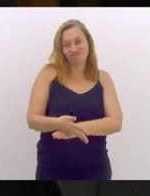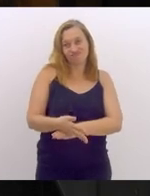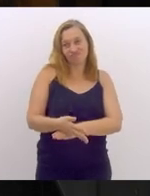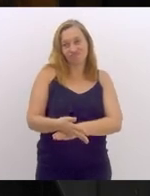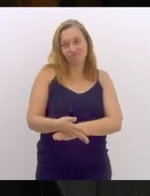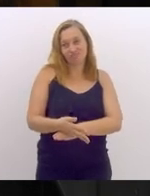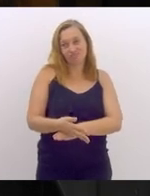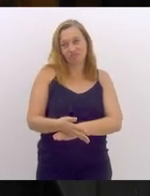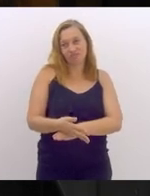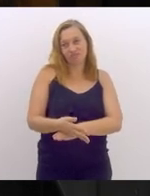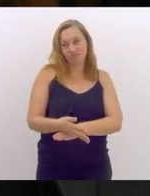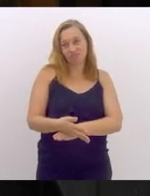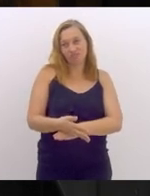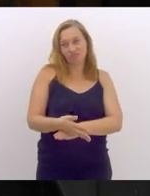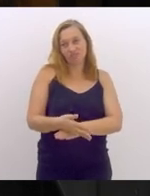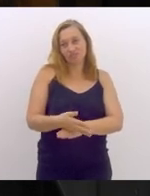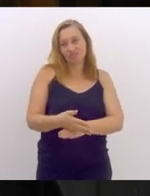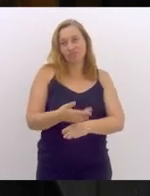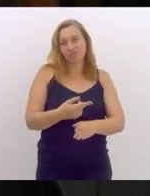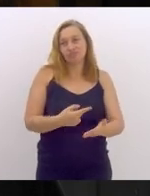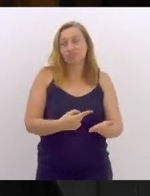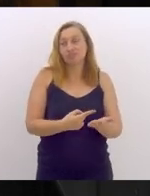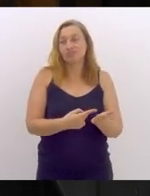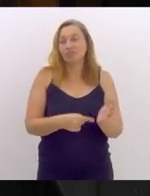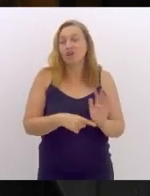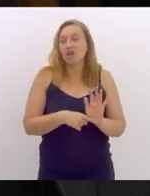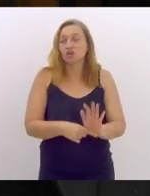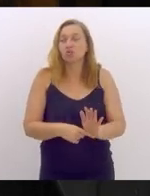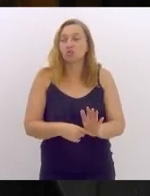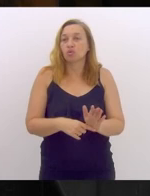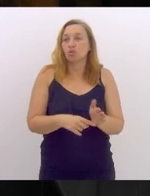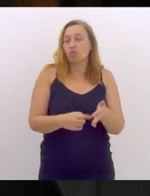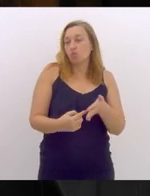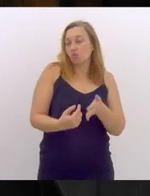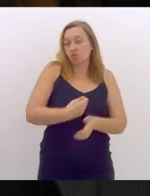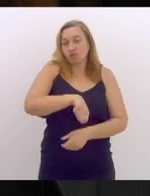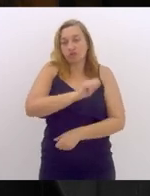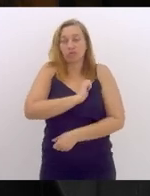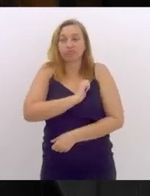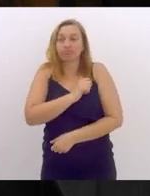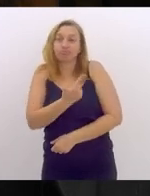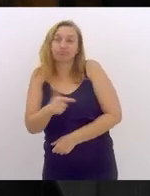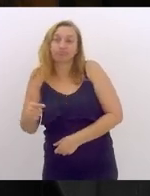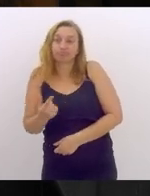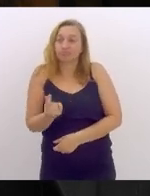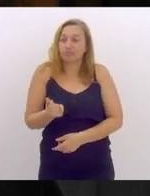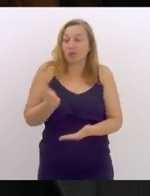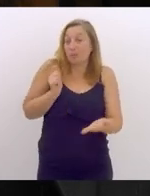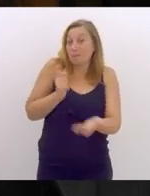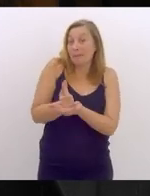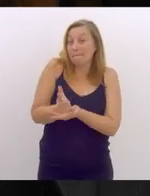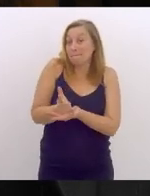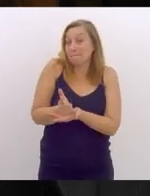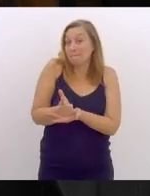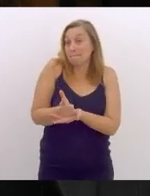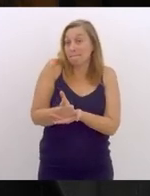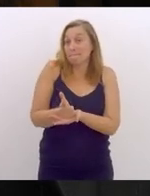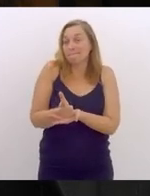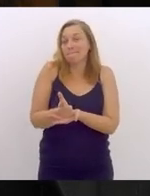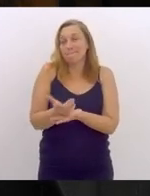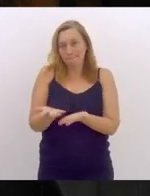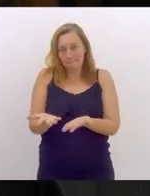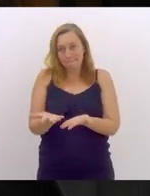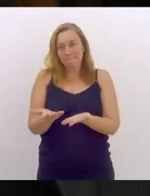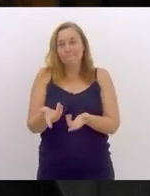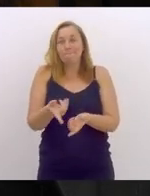de recuperação fiscal porque sequer tinha dinheiro para pagar o